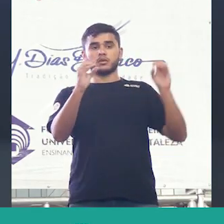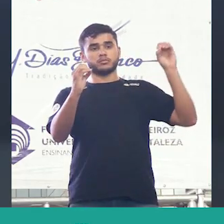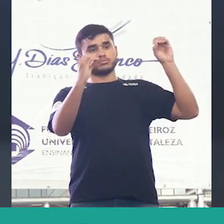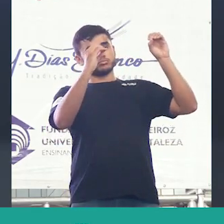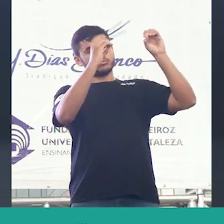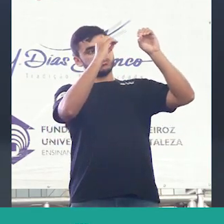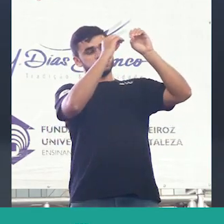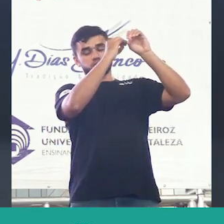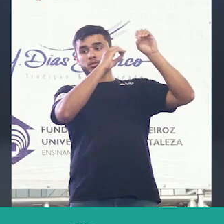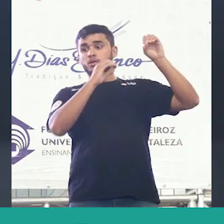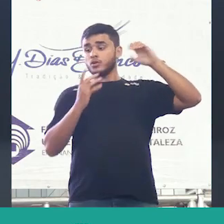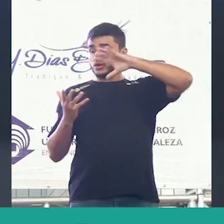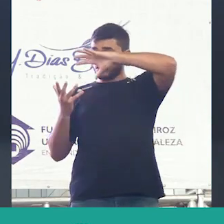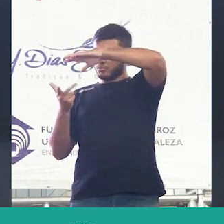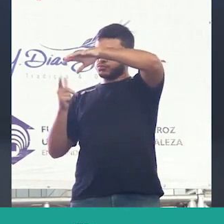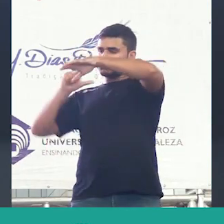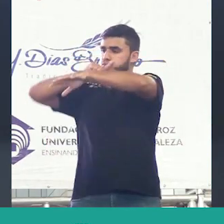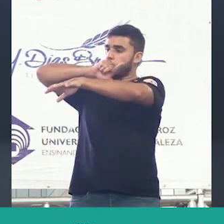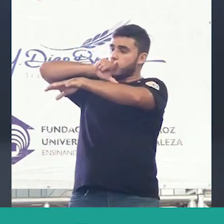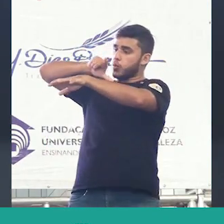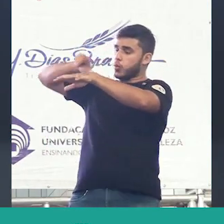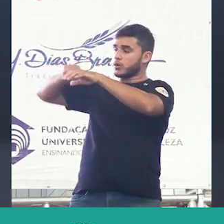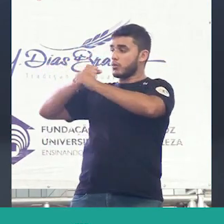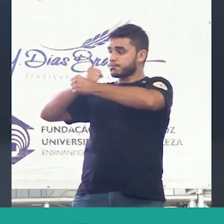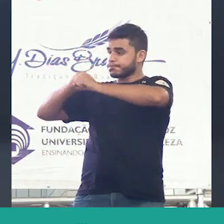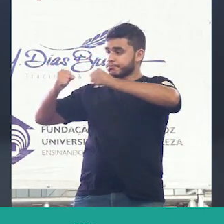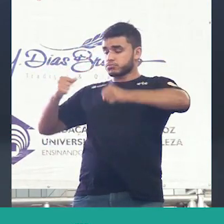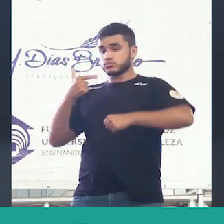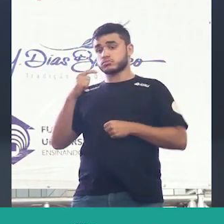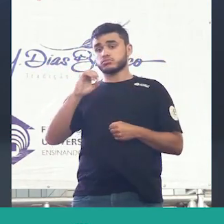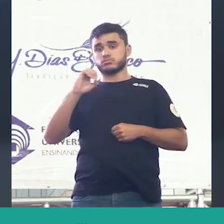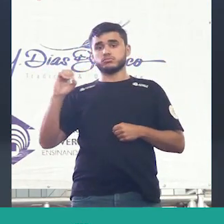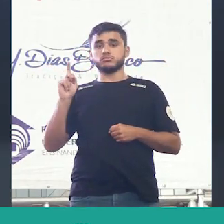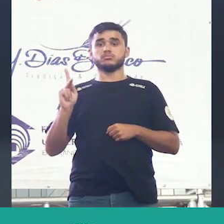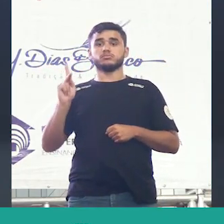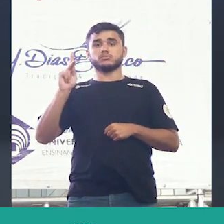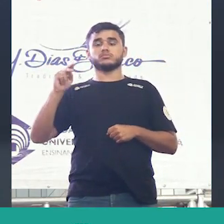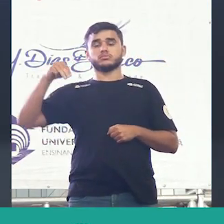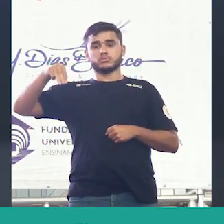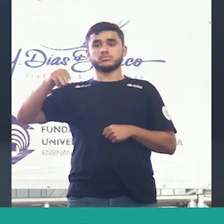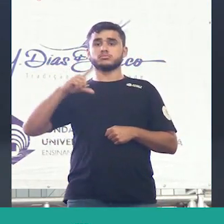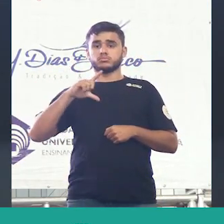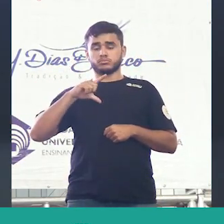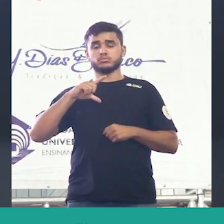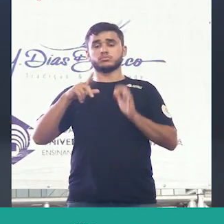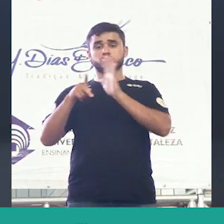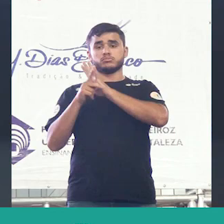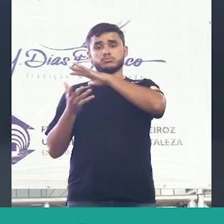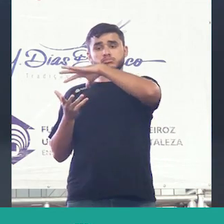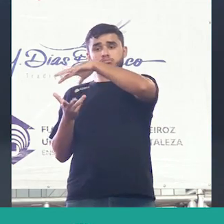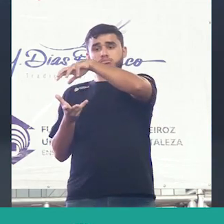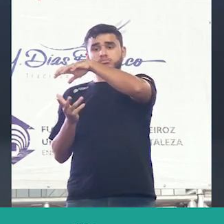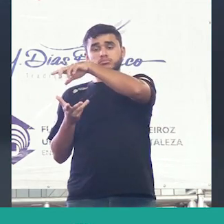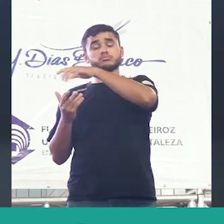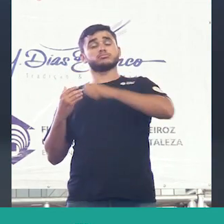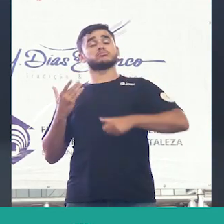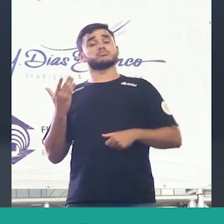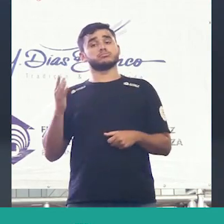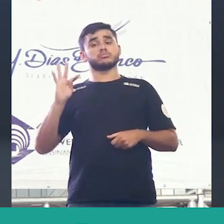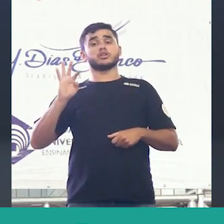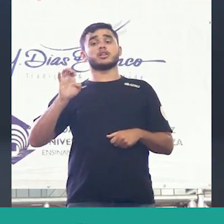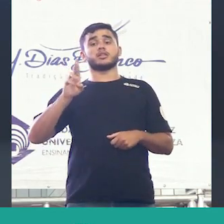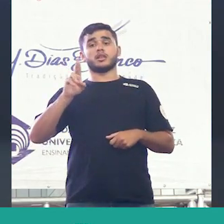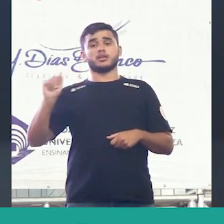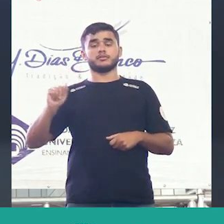posições da Terra, numa faixa de 200 quilômetros de largura, alcançando o nosso planeta. O espaço